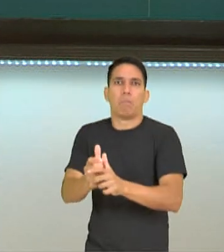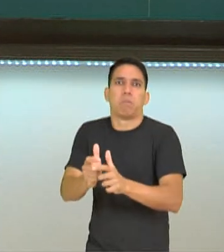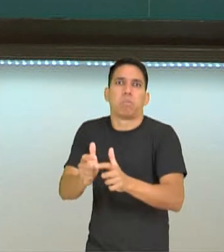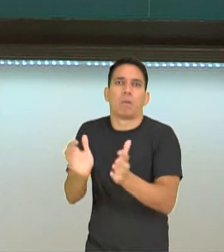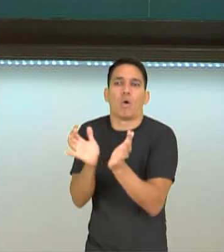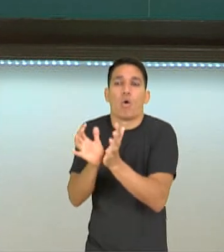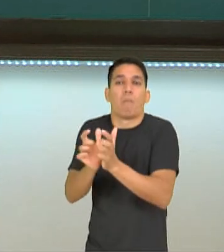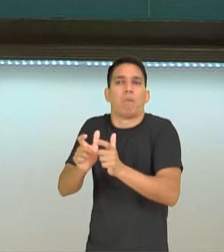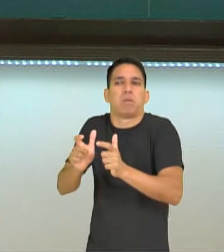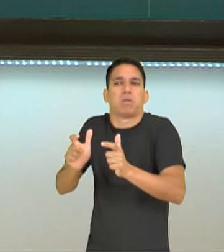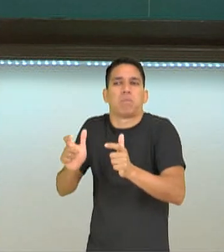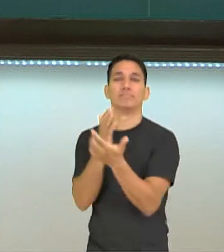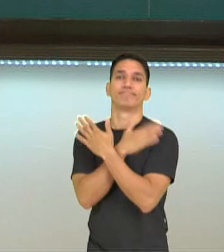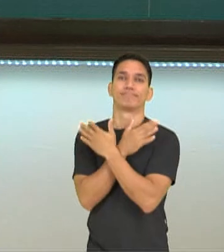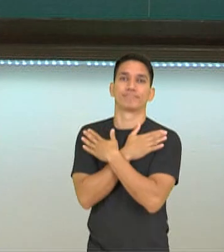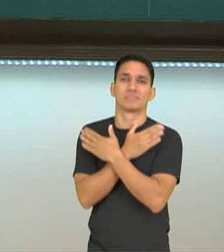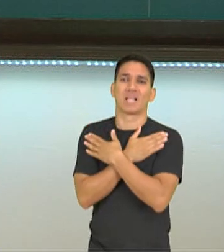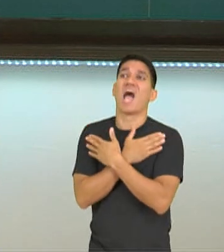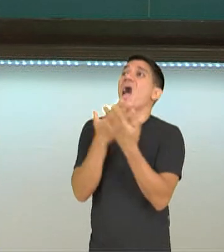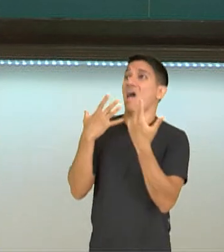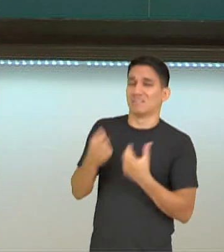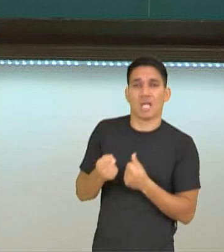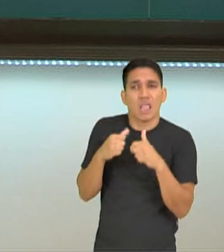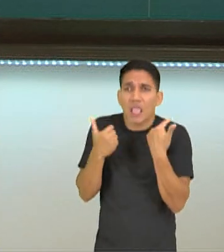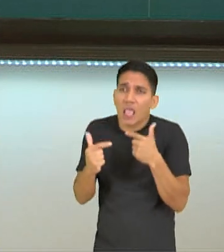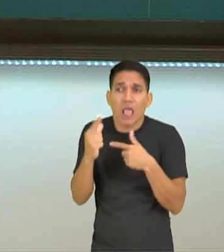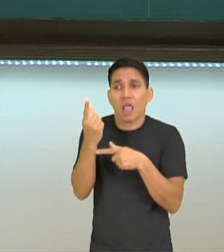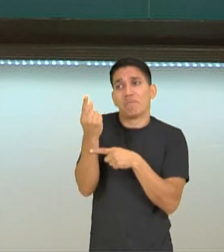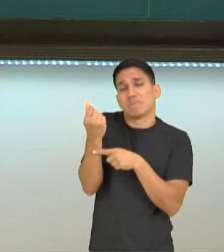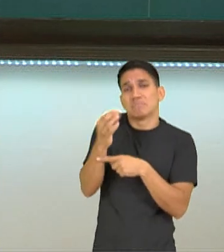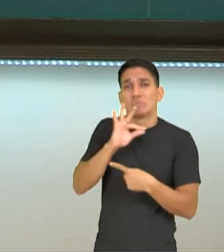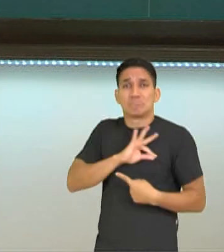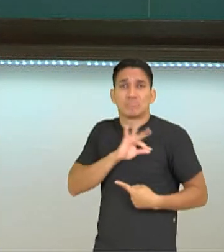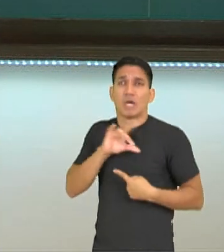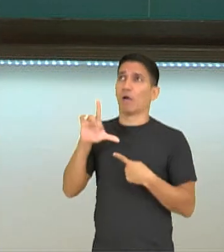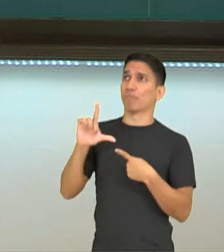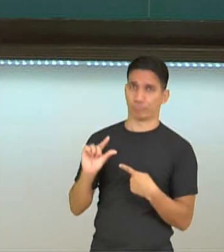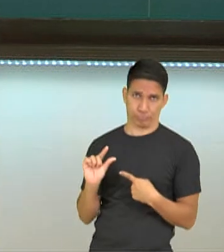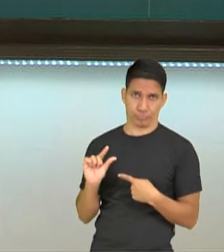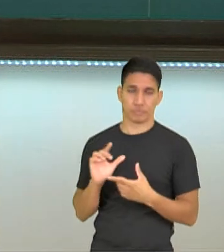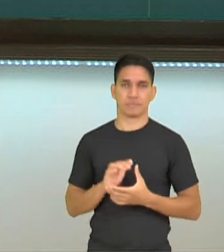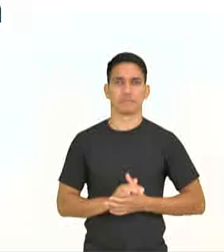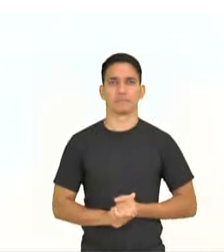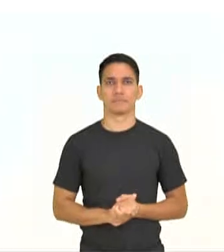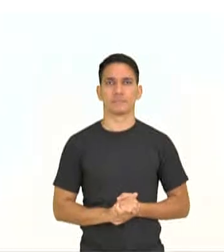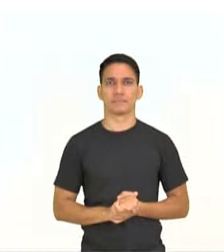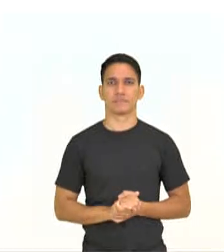acabar aceitando trabalhar por um preço menor, uma mão de obra mais barata.